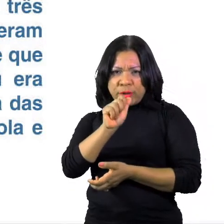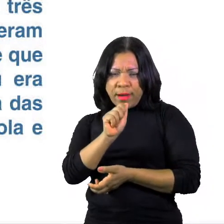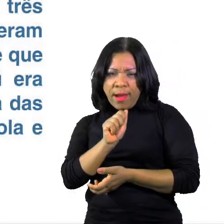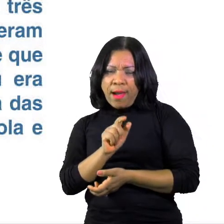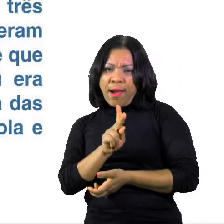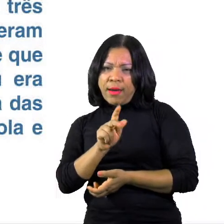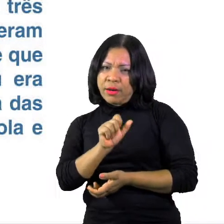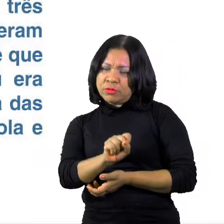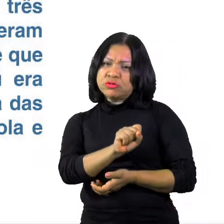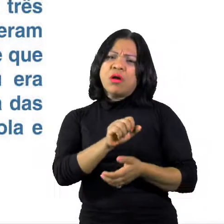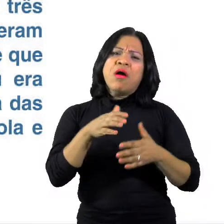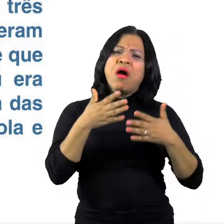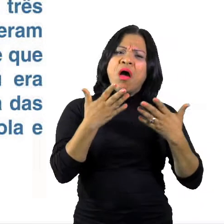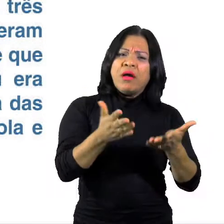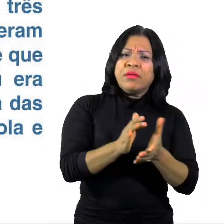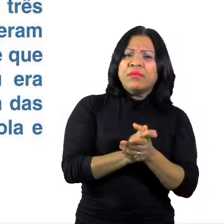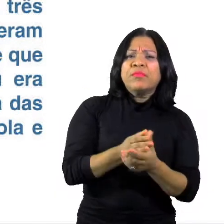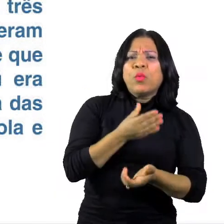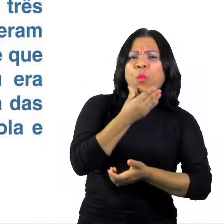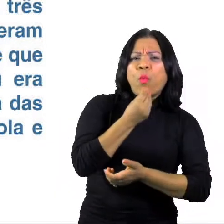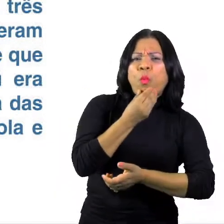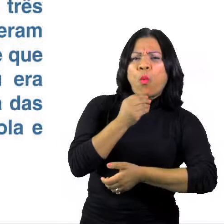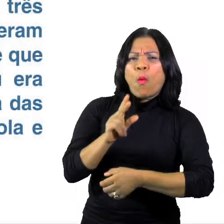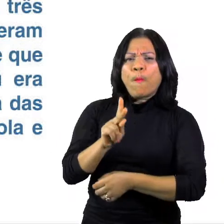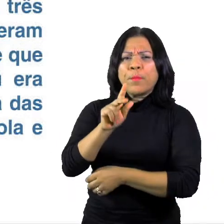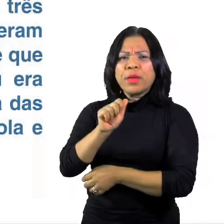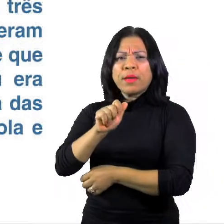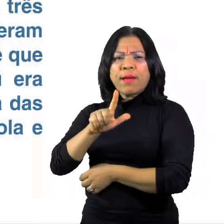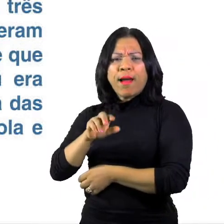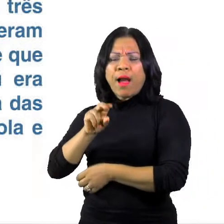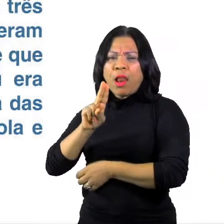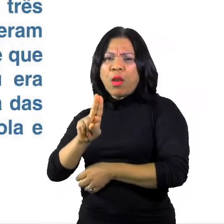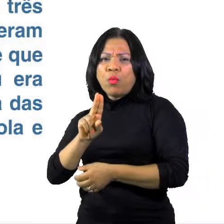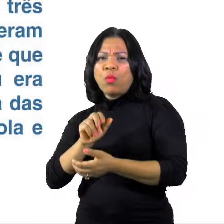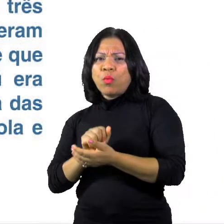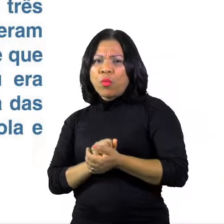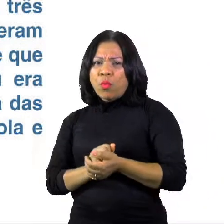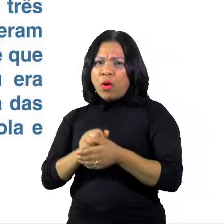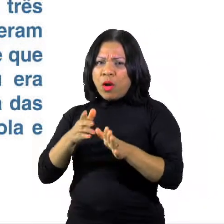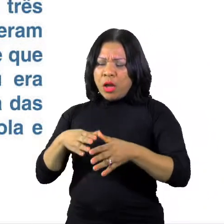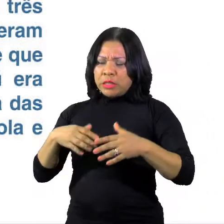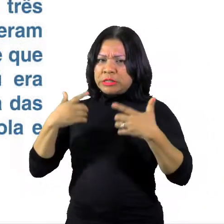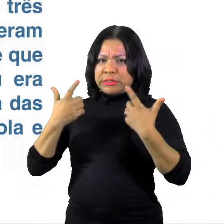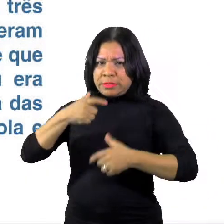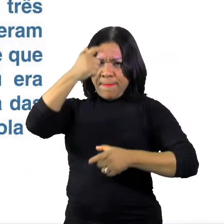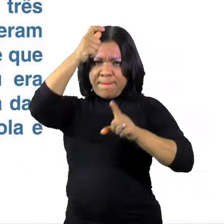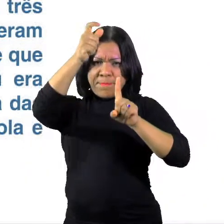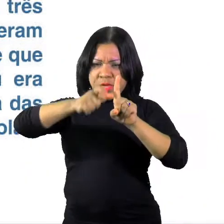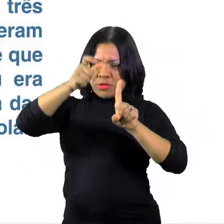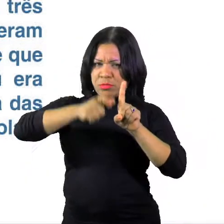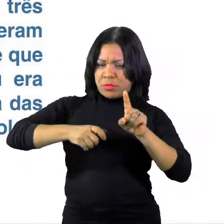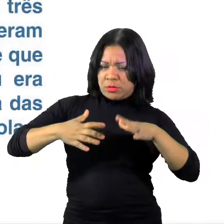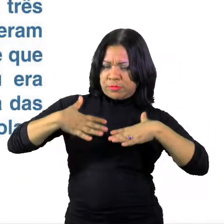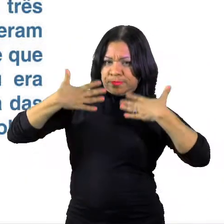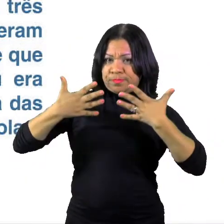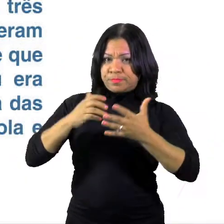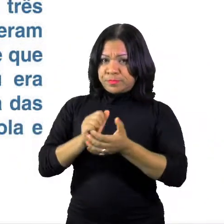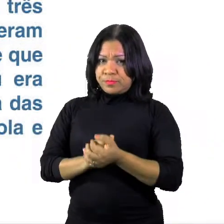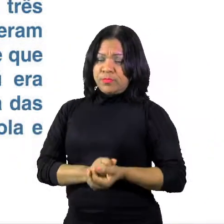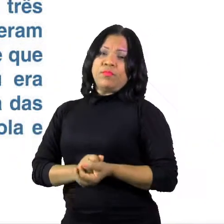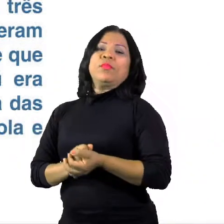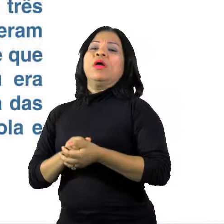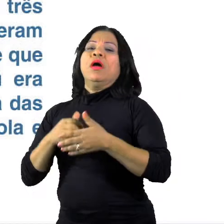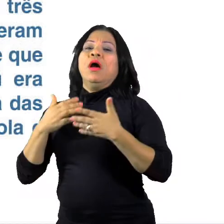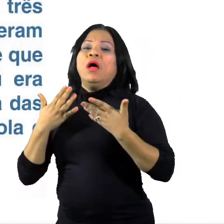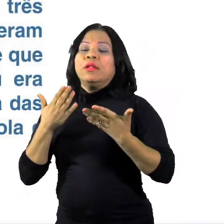resolvido. Calu era mestre na arte de representar. Crânio era uma das mentes mais brilhantes e inteligentes